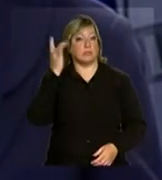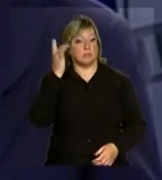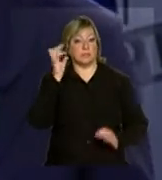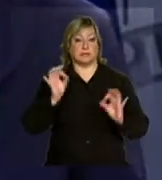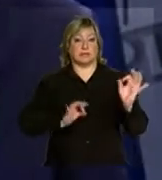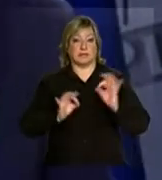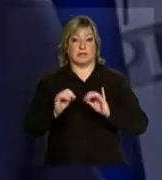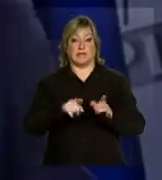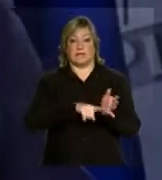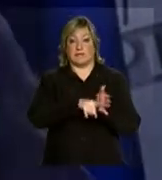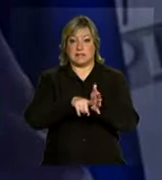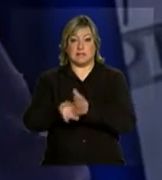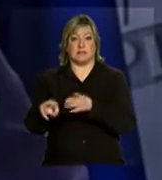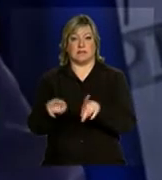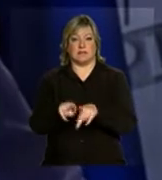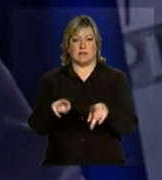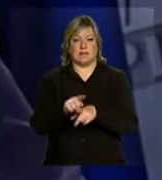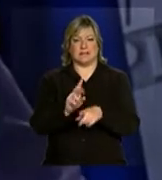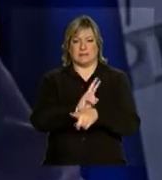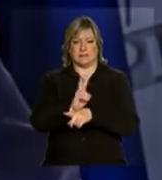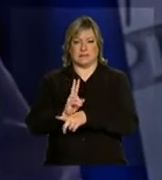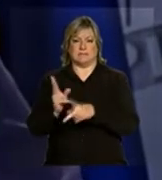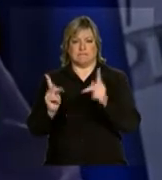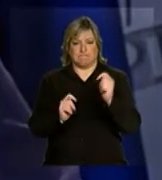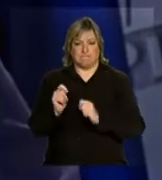crescimento, controle da inflação e políticas